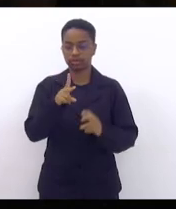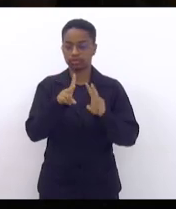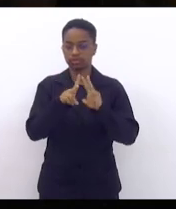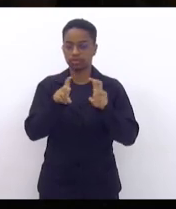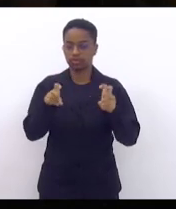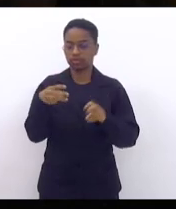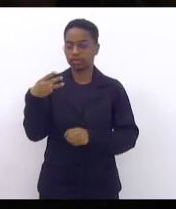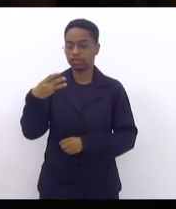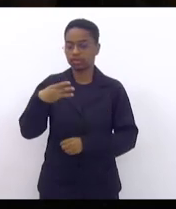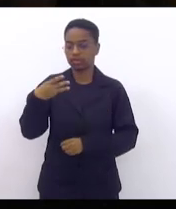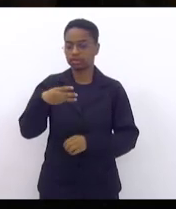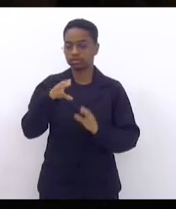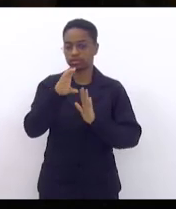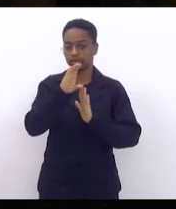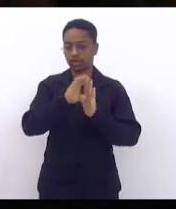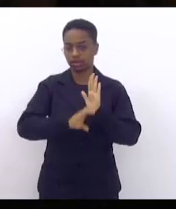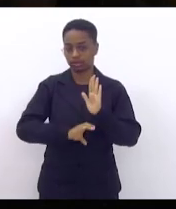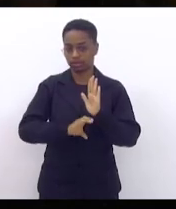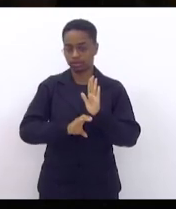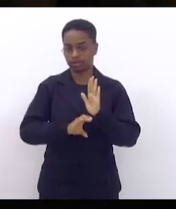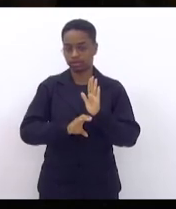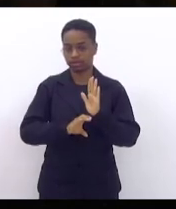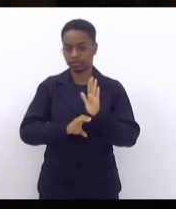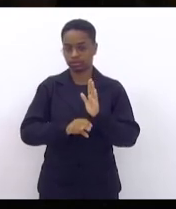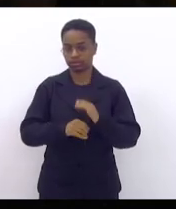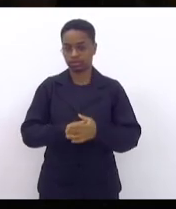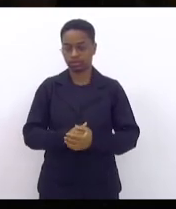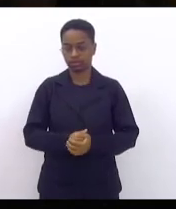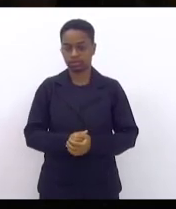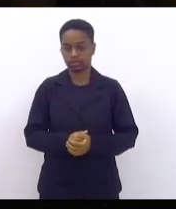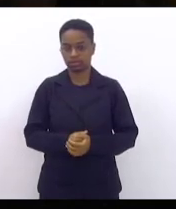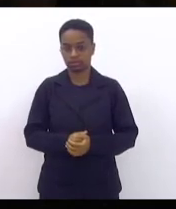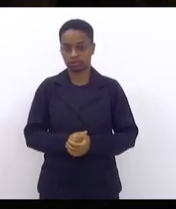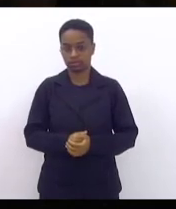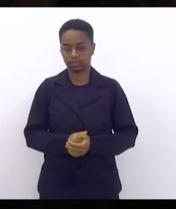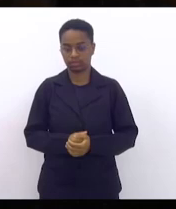terceiro capítulo da nossa atuação